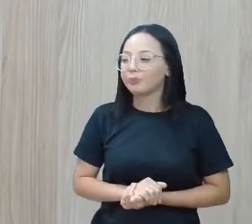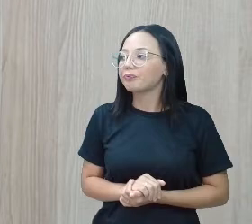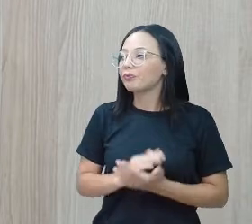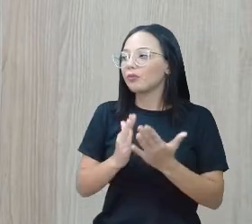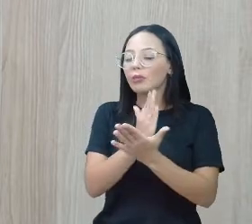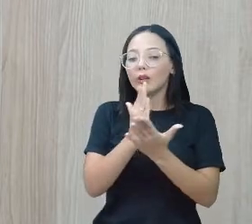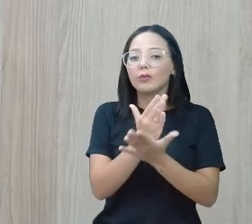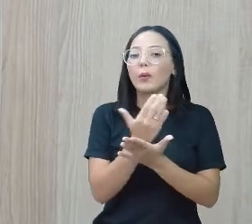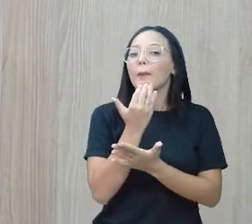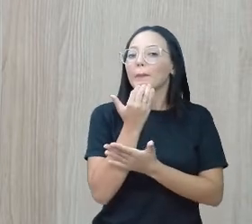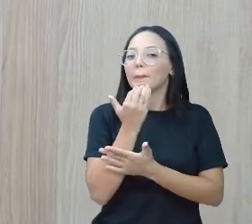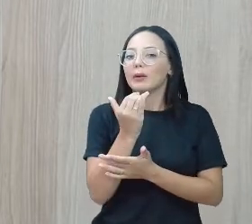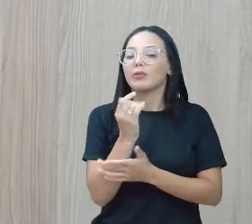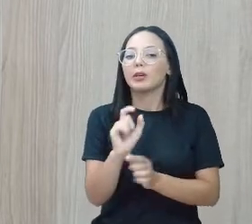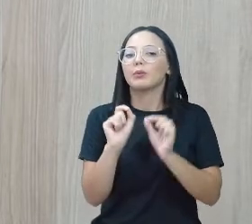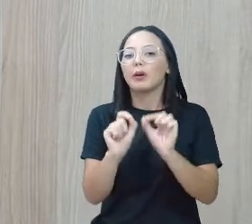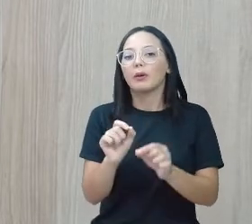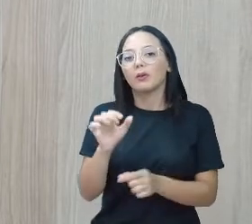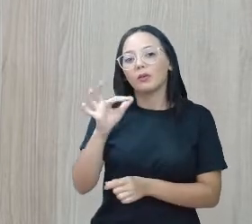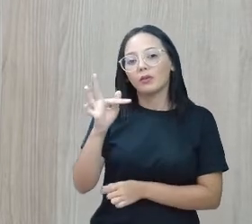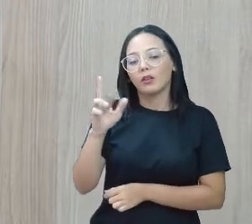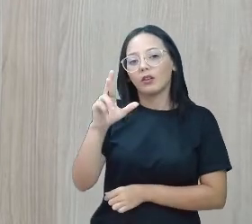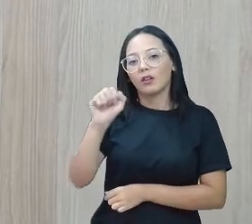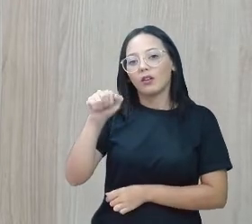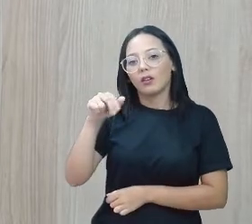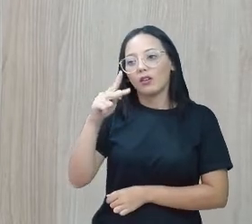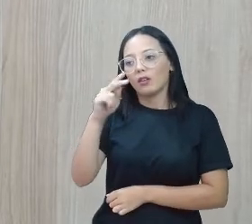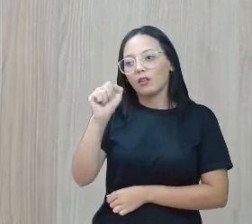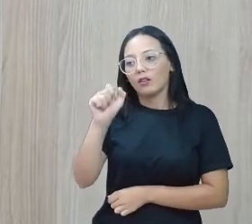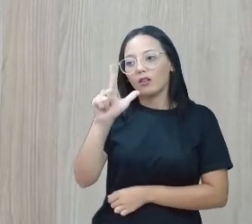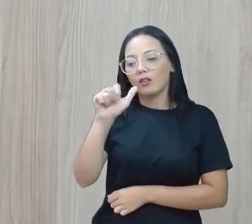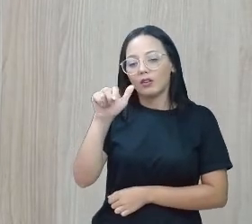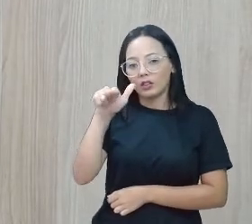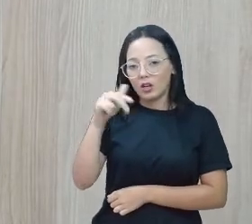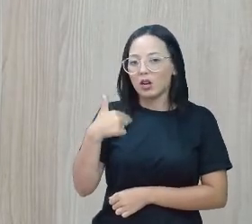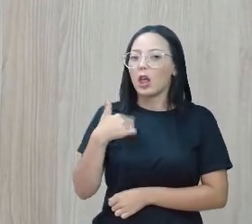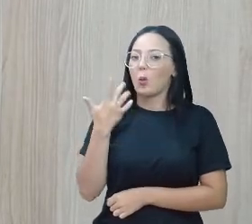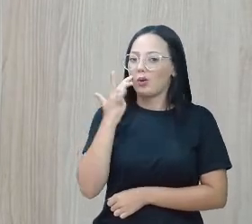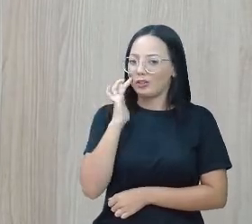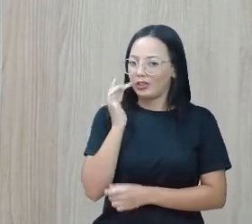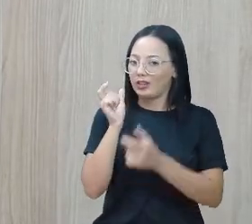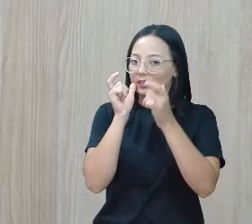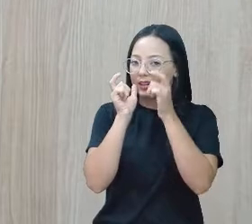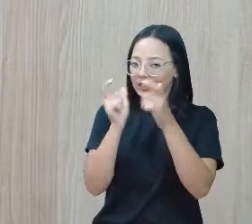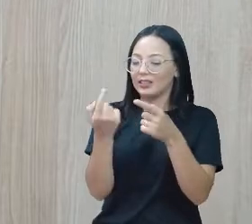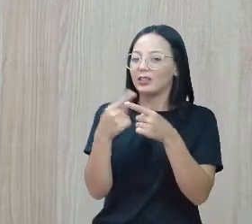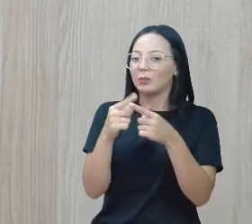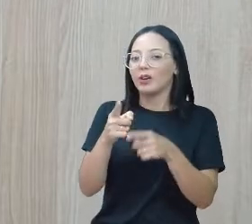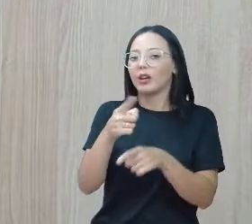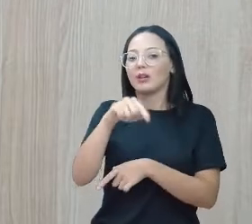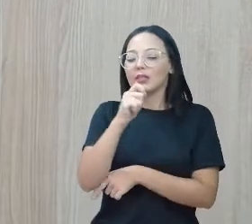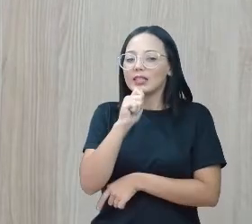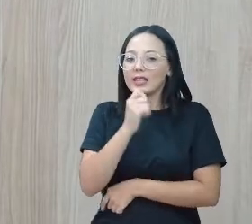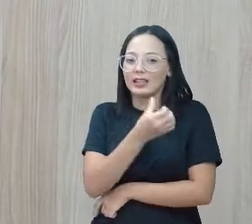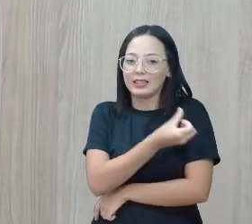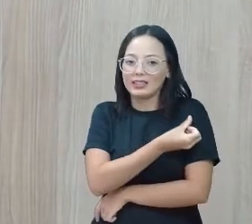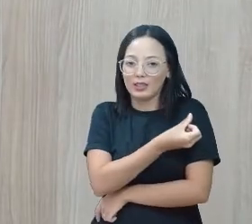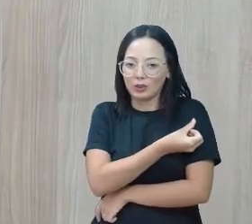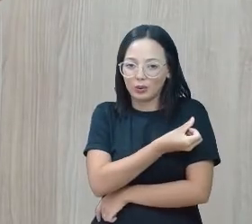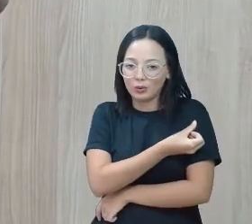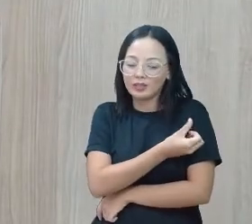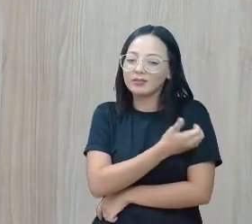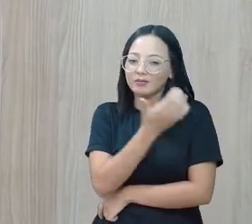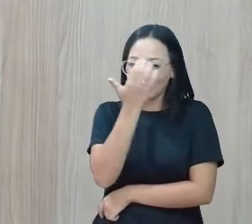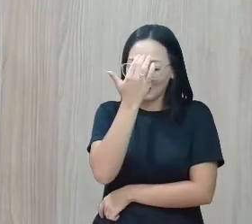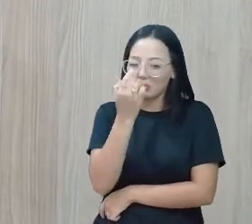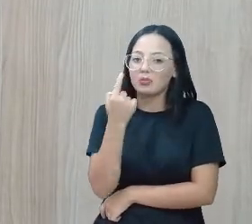livro preferido dele é Frankenstein, de Mary Shelley. E eu achei isso interessante, considerando que vocês são meninos do 6º ano. Então,